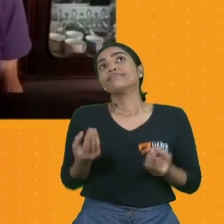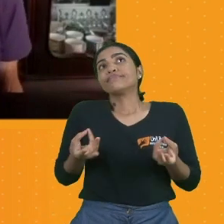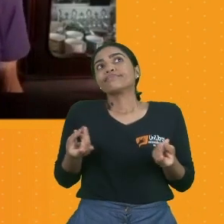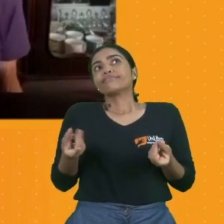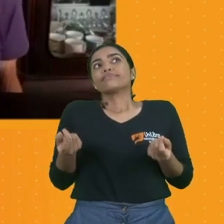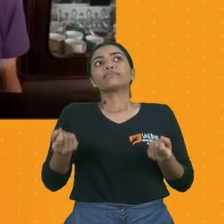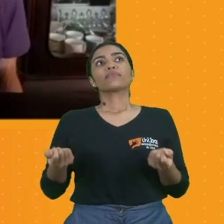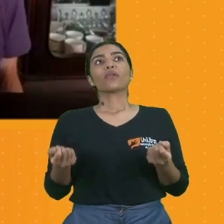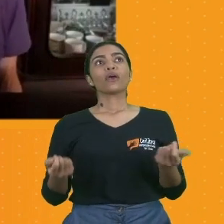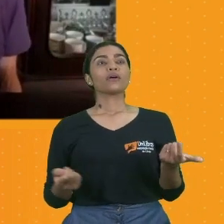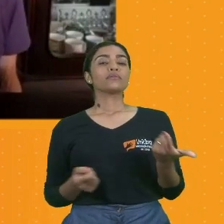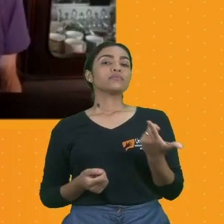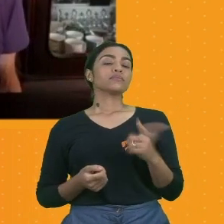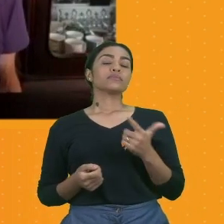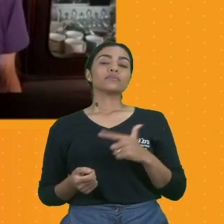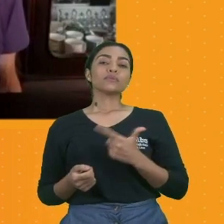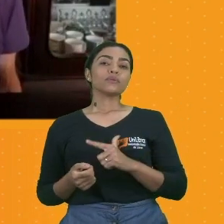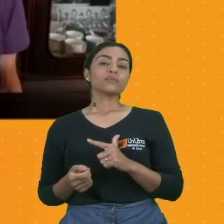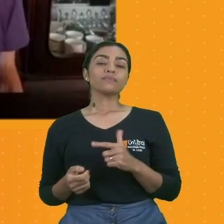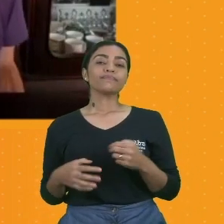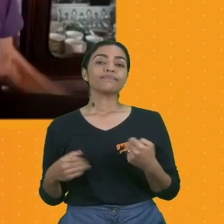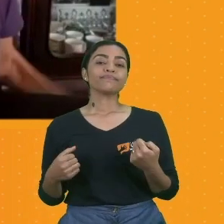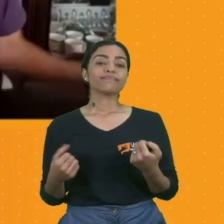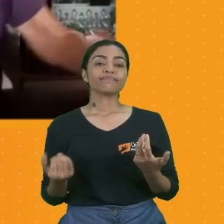não tem a